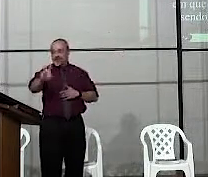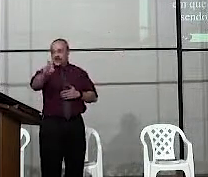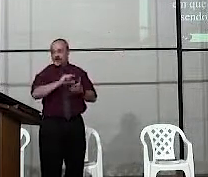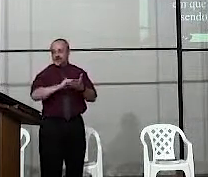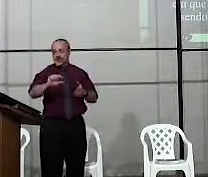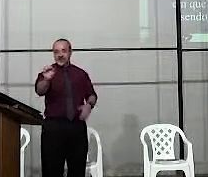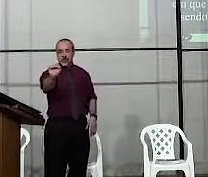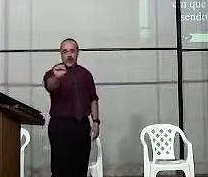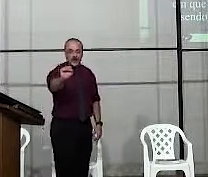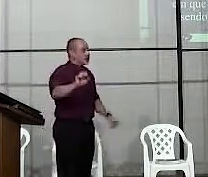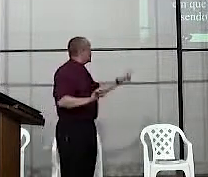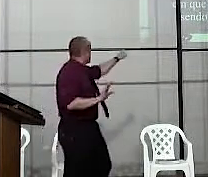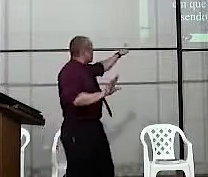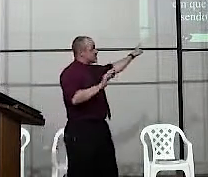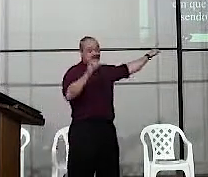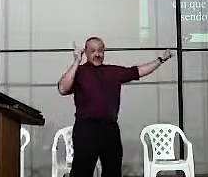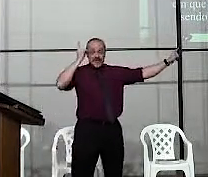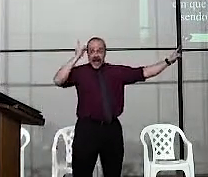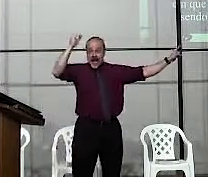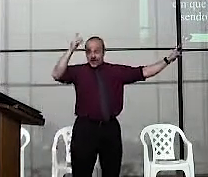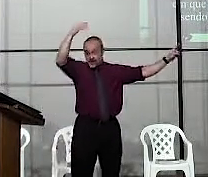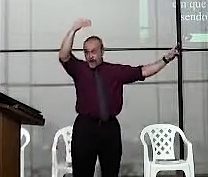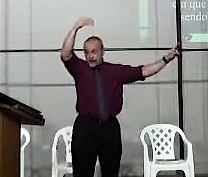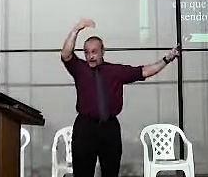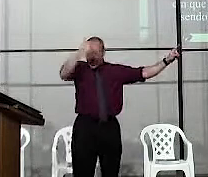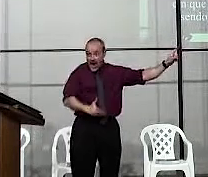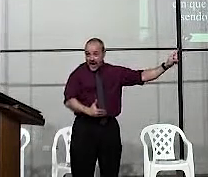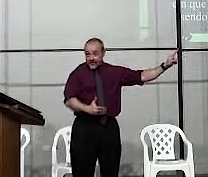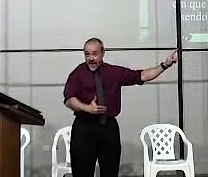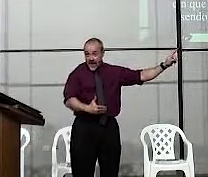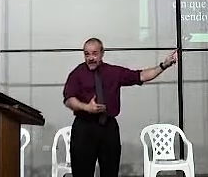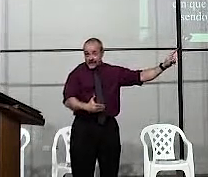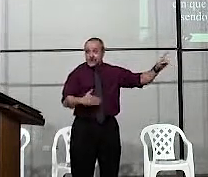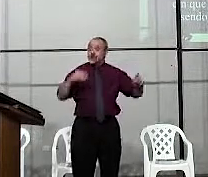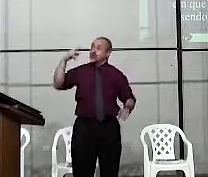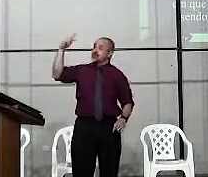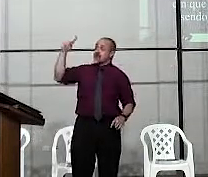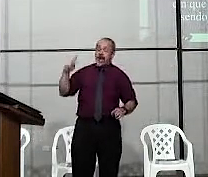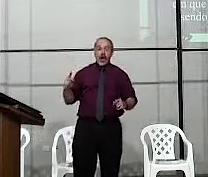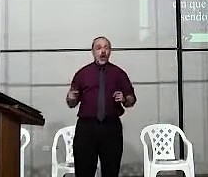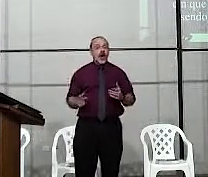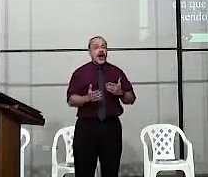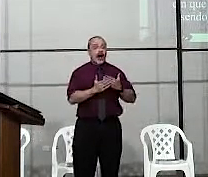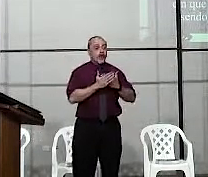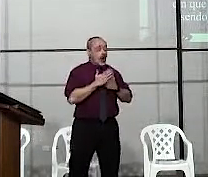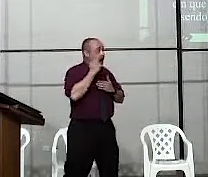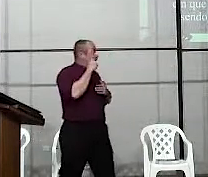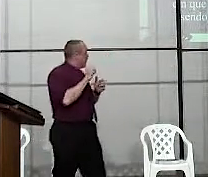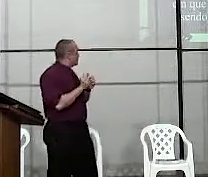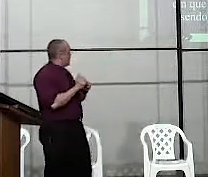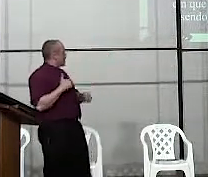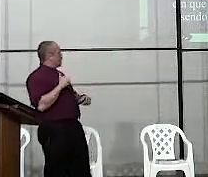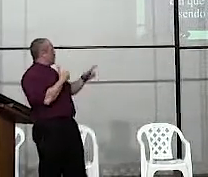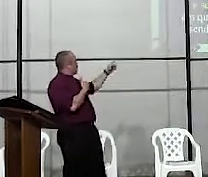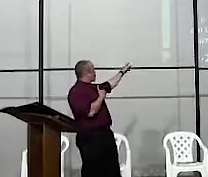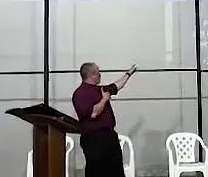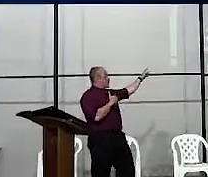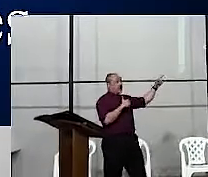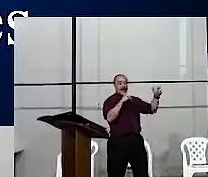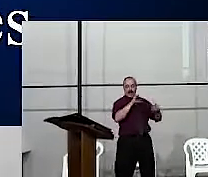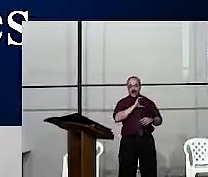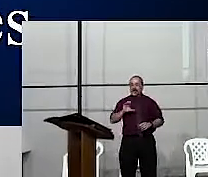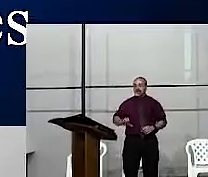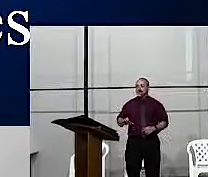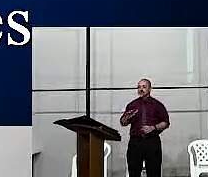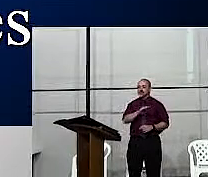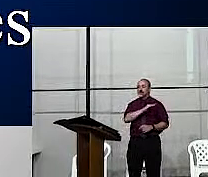Romanos, capítulo 5, versículo 8. Mas Deus prova o seu amor para conosco